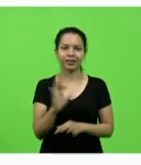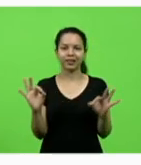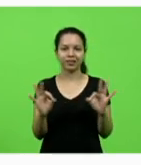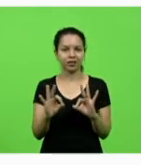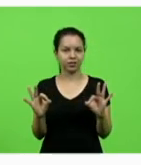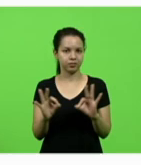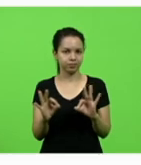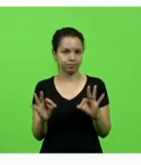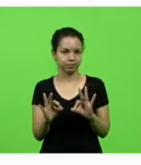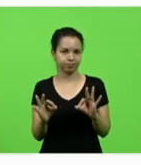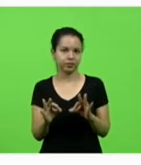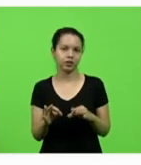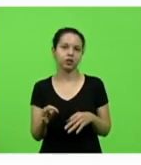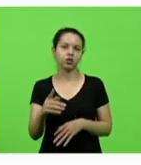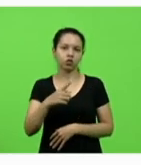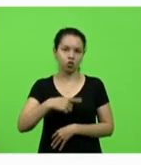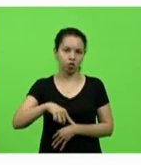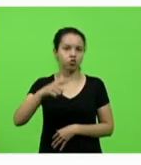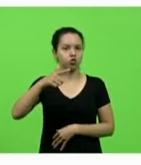Nós